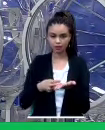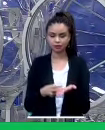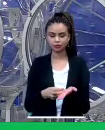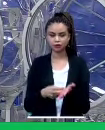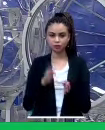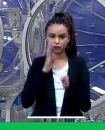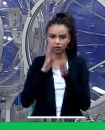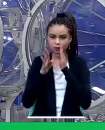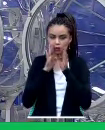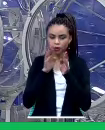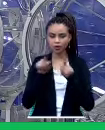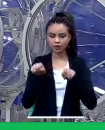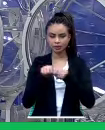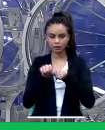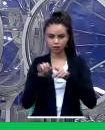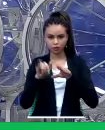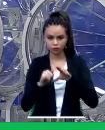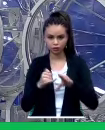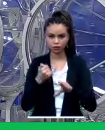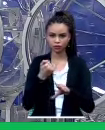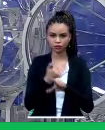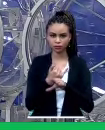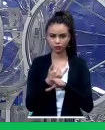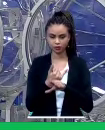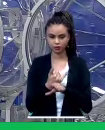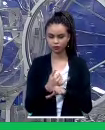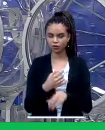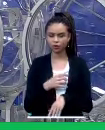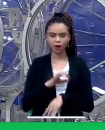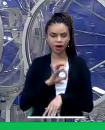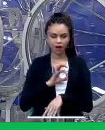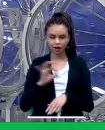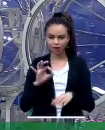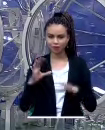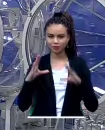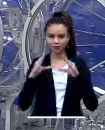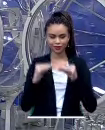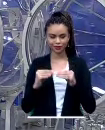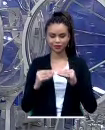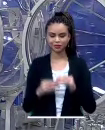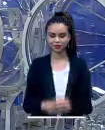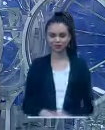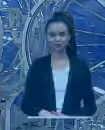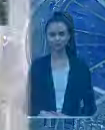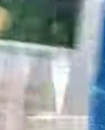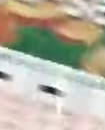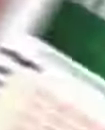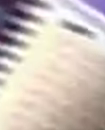Facebook e do YouTube da Caixa e da Rede TV. Uma ótima noite para você e até mais!